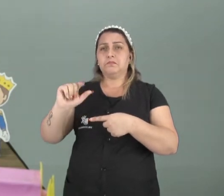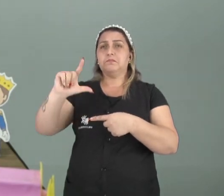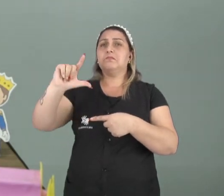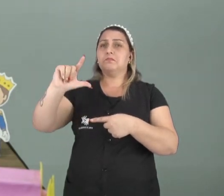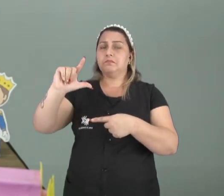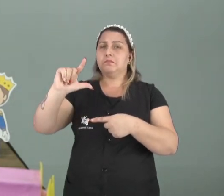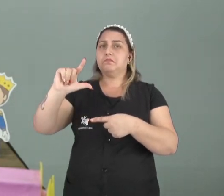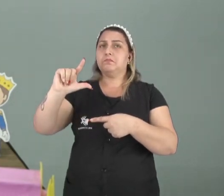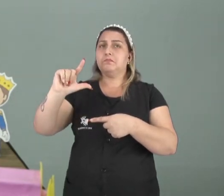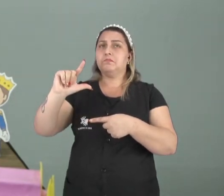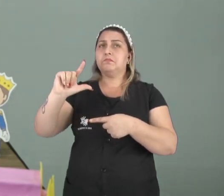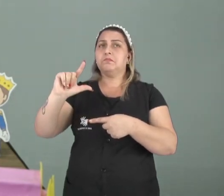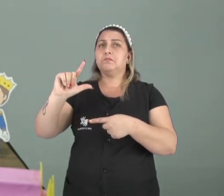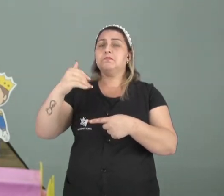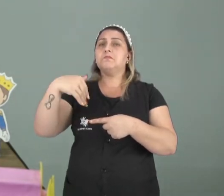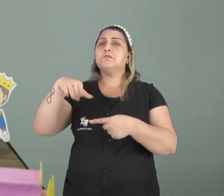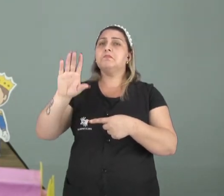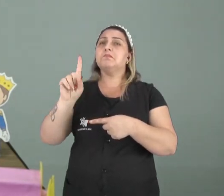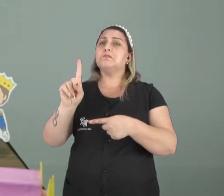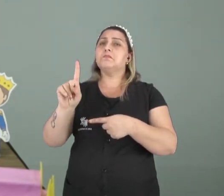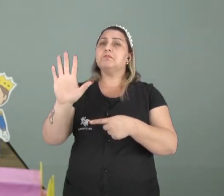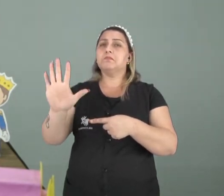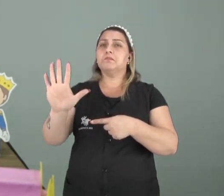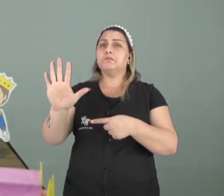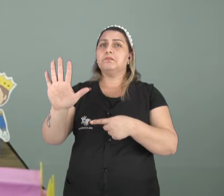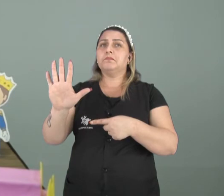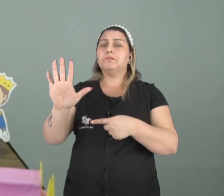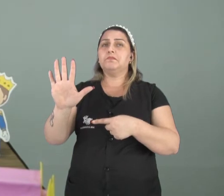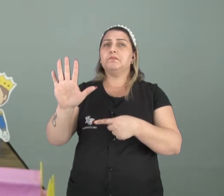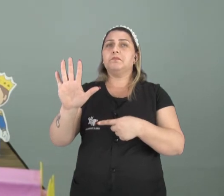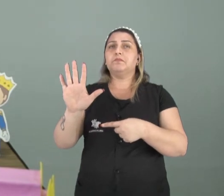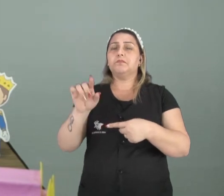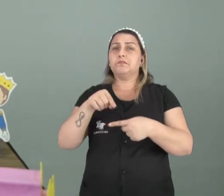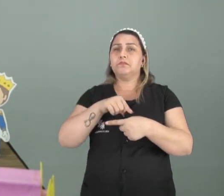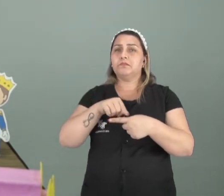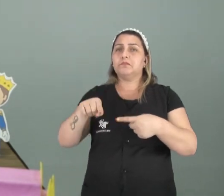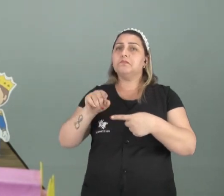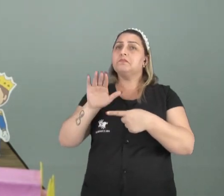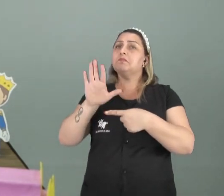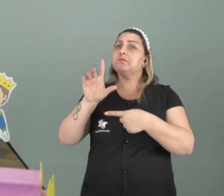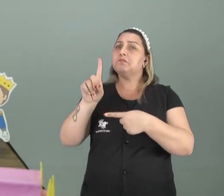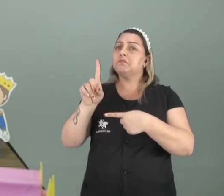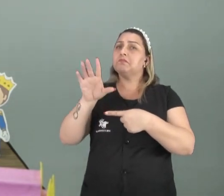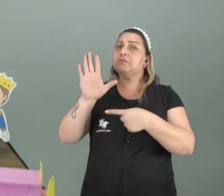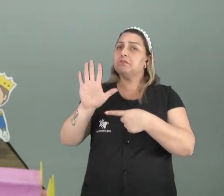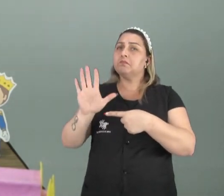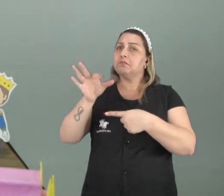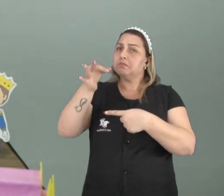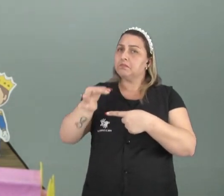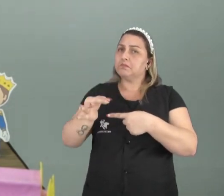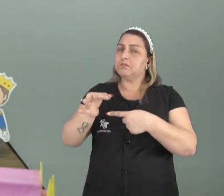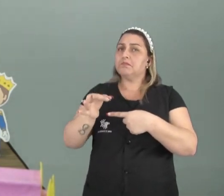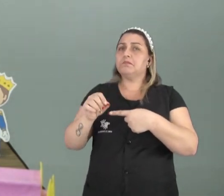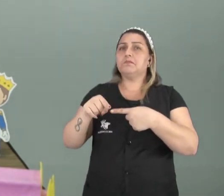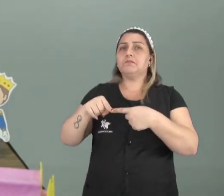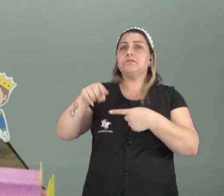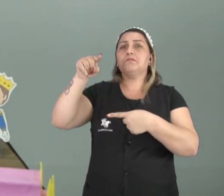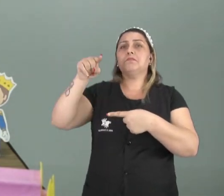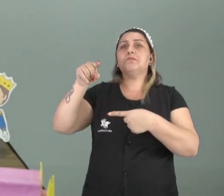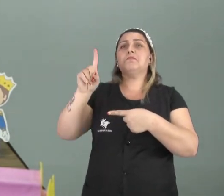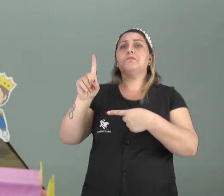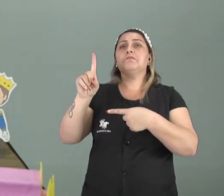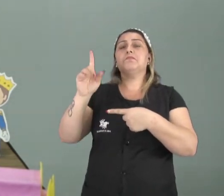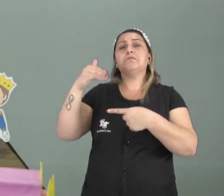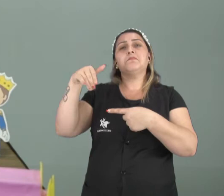sobrou, não foi? Então, tem mais de 1 palmo. Este lado, eu medi 1 palmo e este